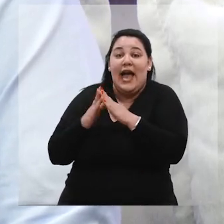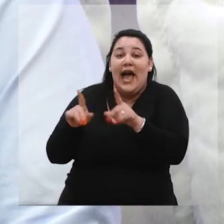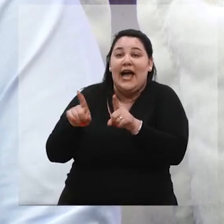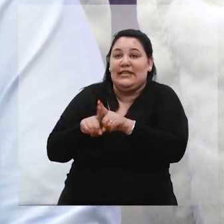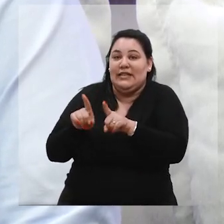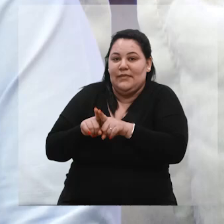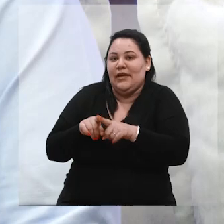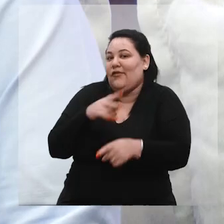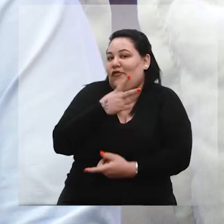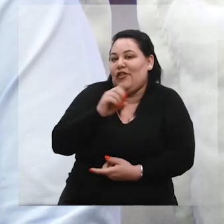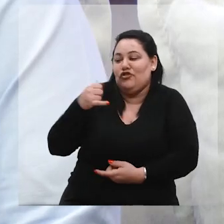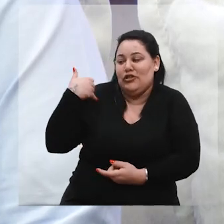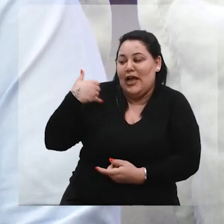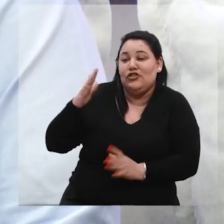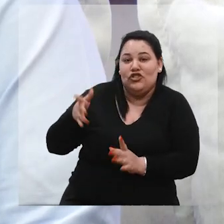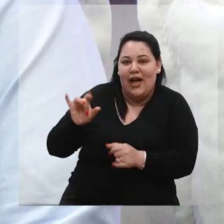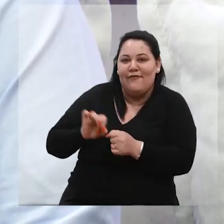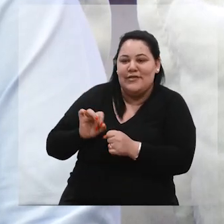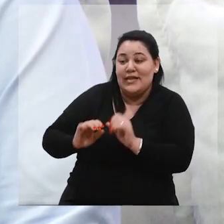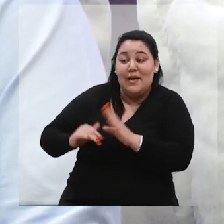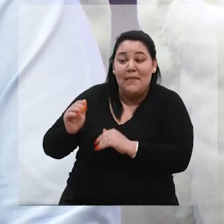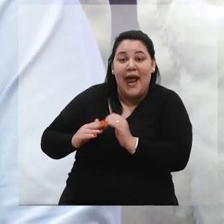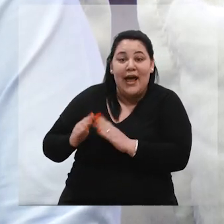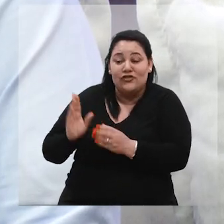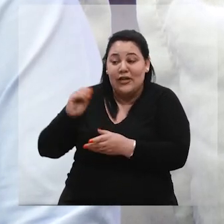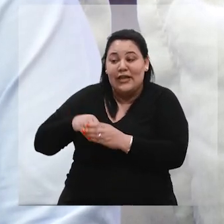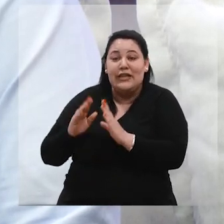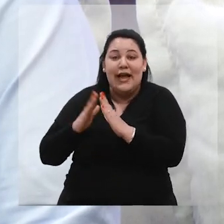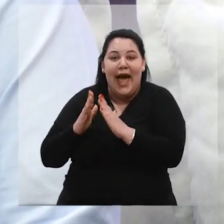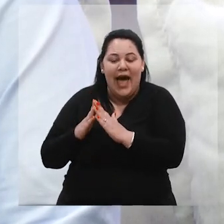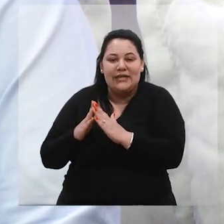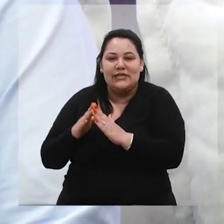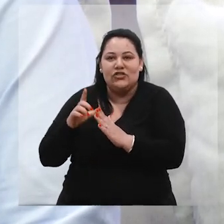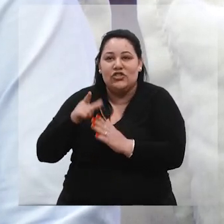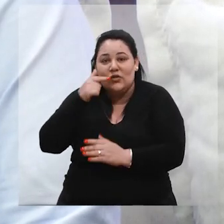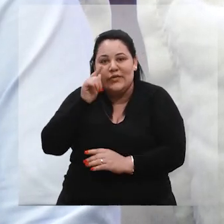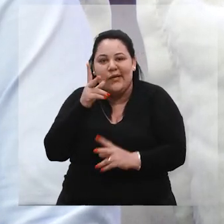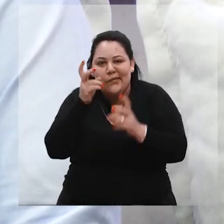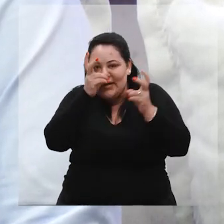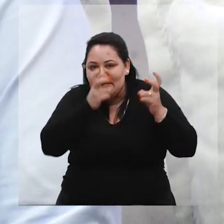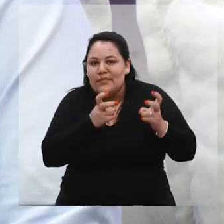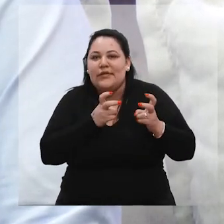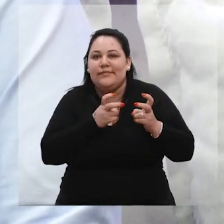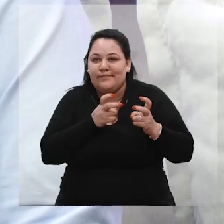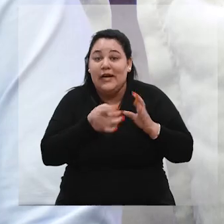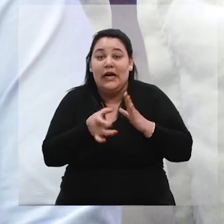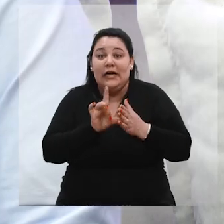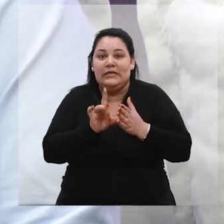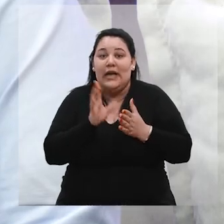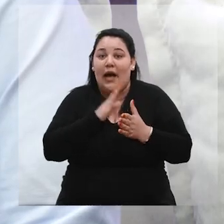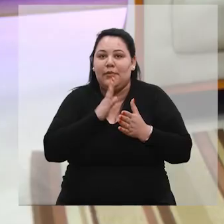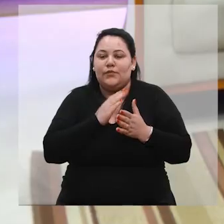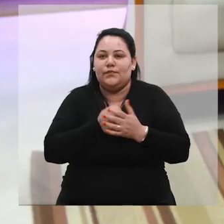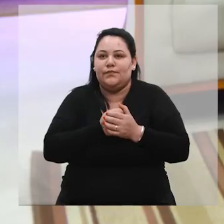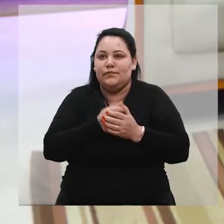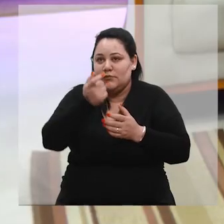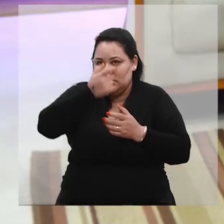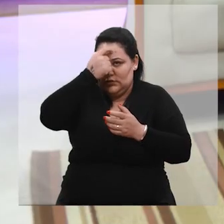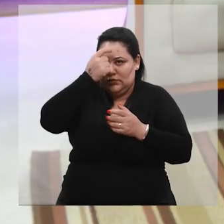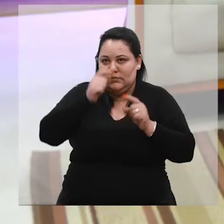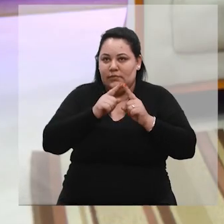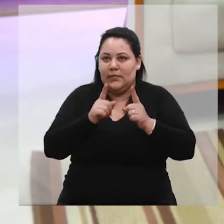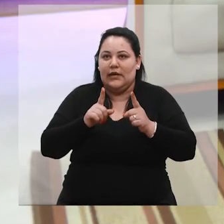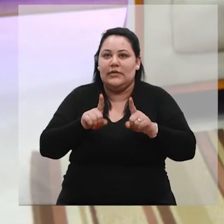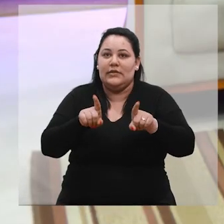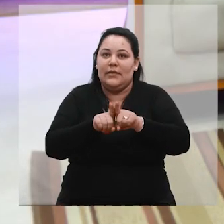logo, cedo, desde os 20 e poucos anos, a gente já prevê ou já consegue detectar ainda menor, né? Isso é conscientização. Mas